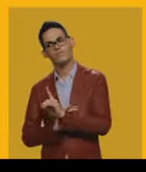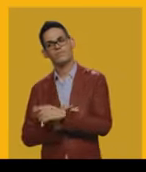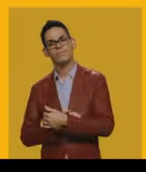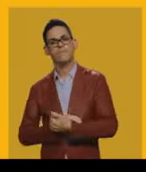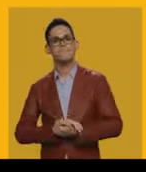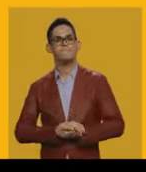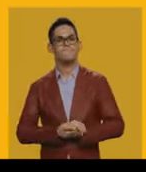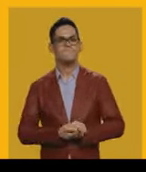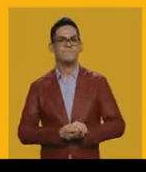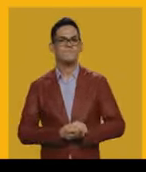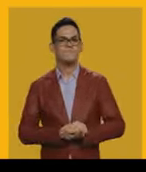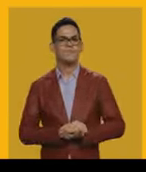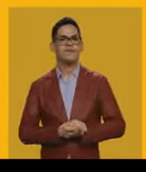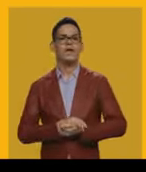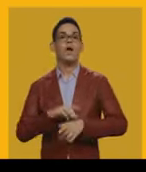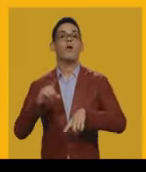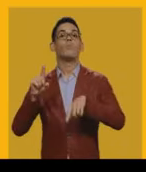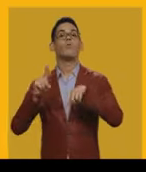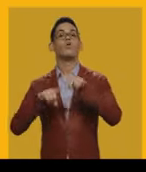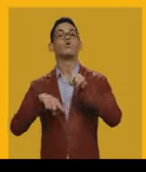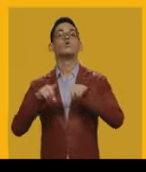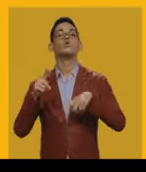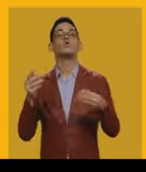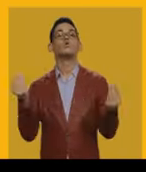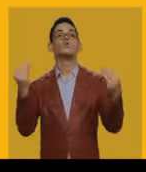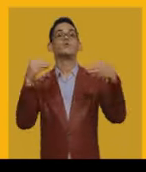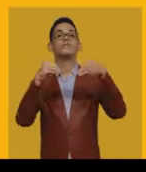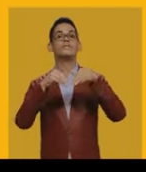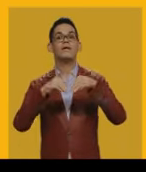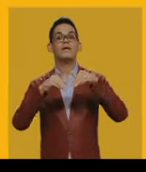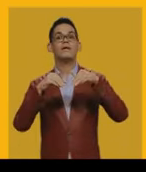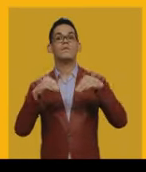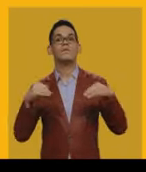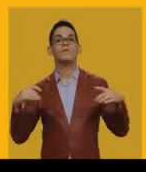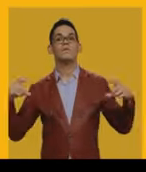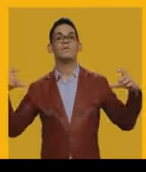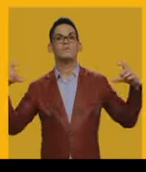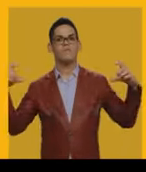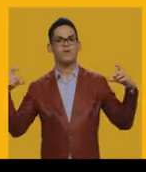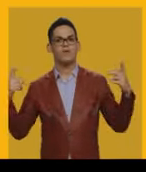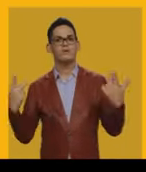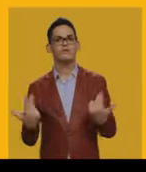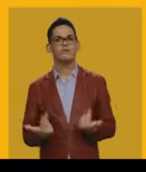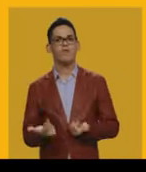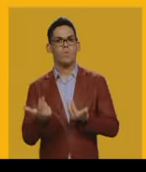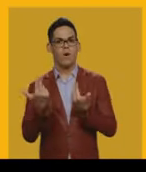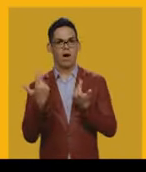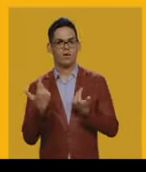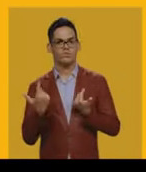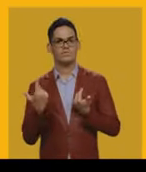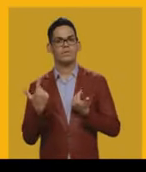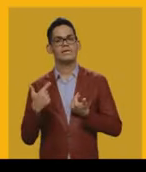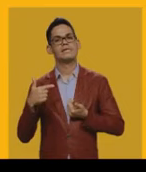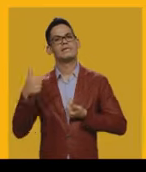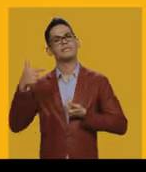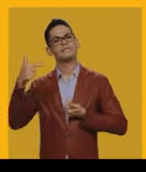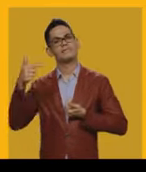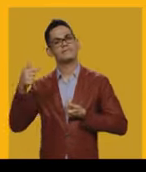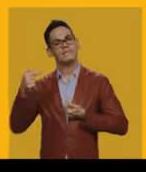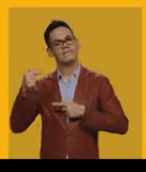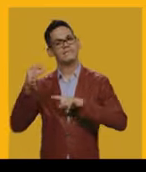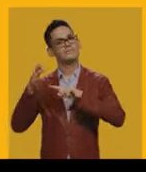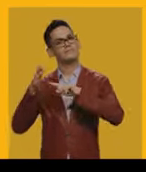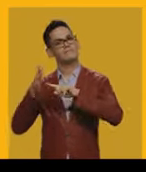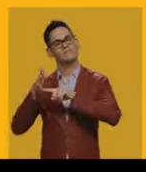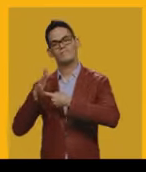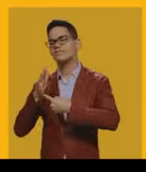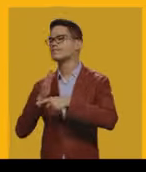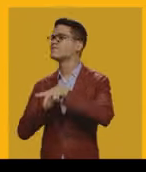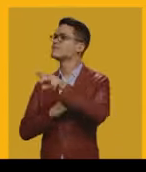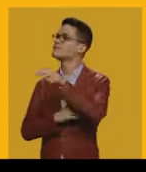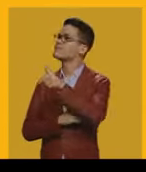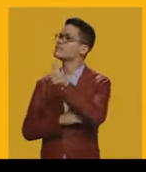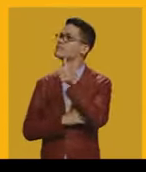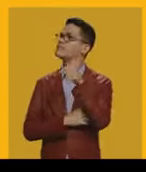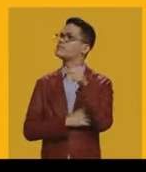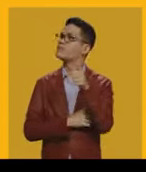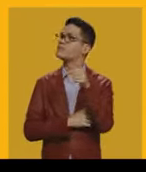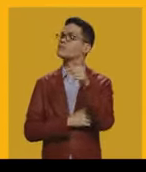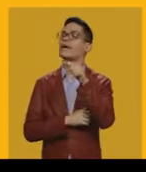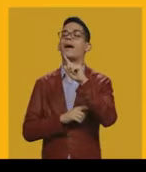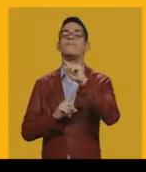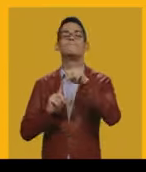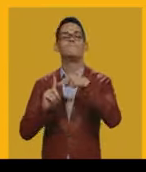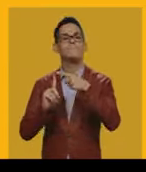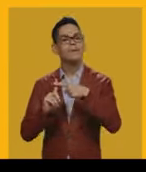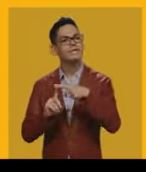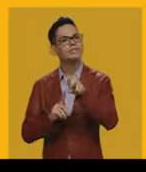igual ao produto dos extremos. Então, vamos multiplicar 7 vezes 112 mais x. E 1 que está embaixo vai multiplicar tudo que está